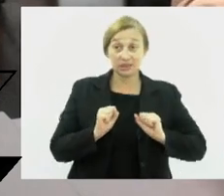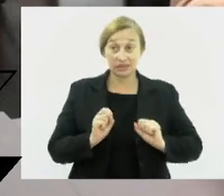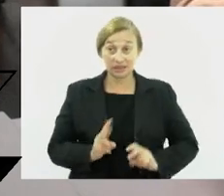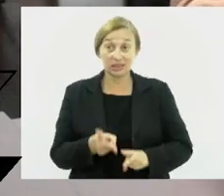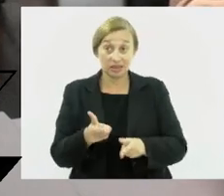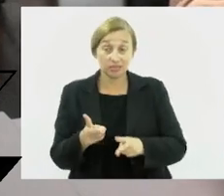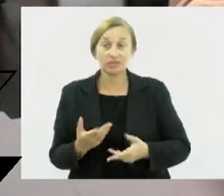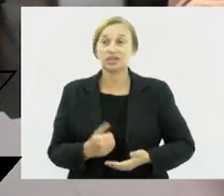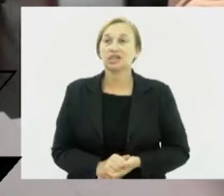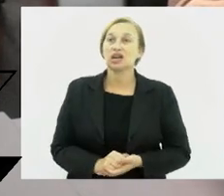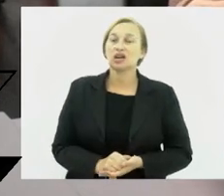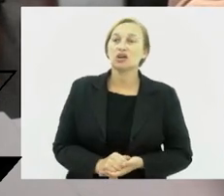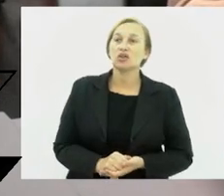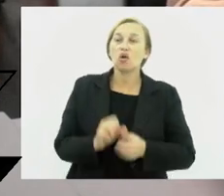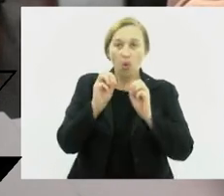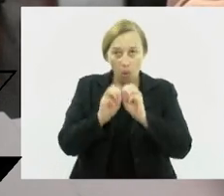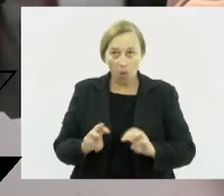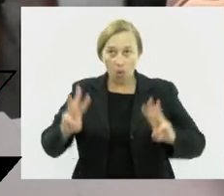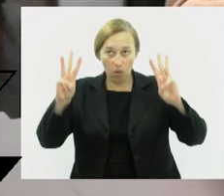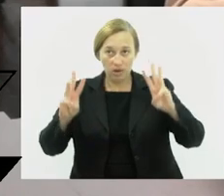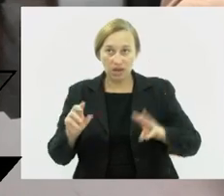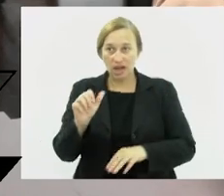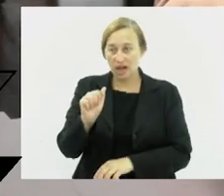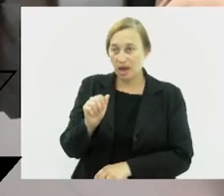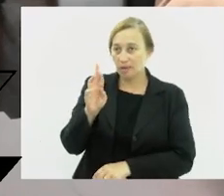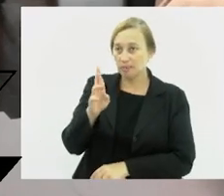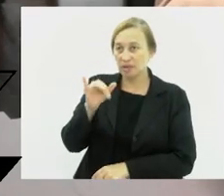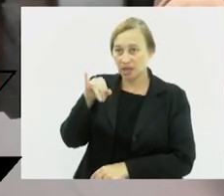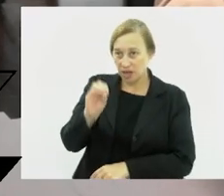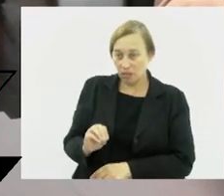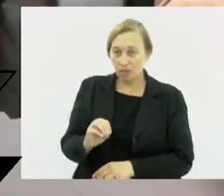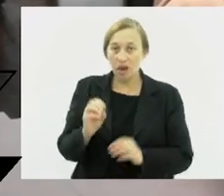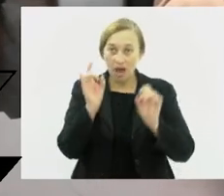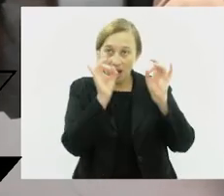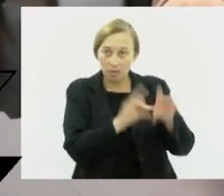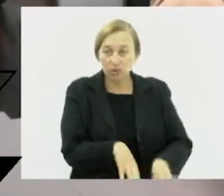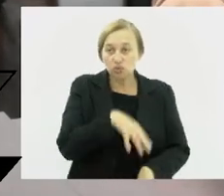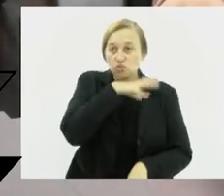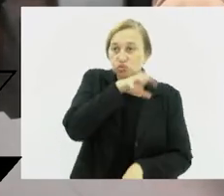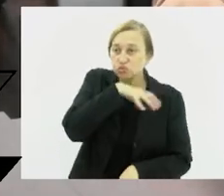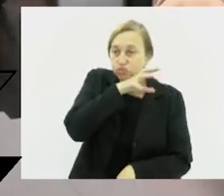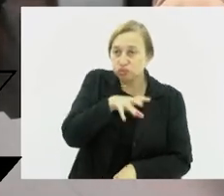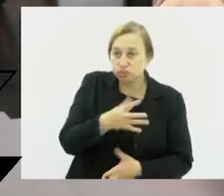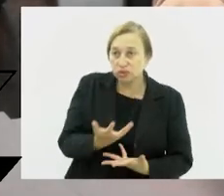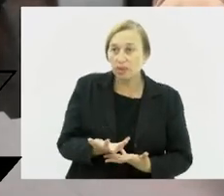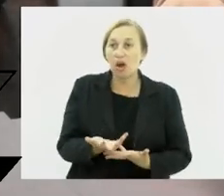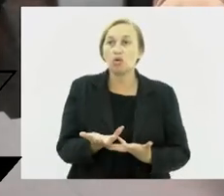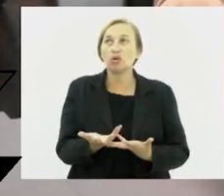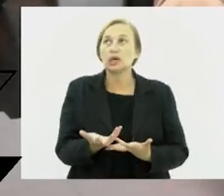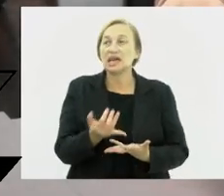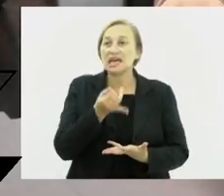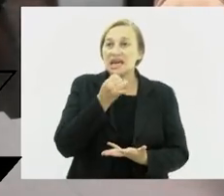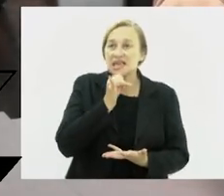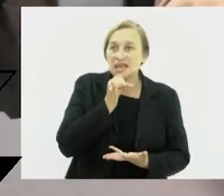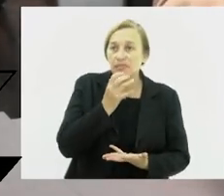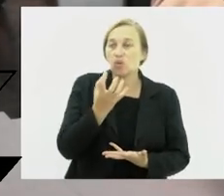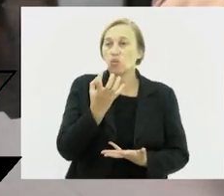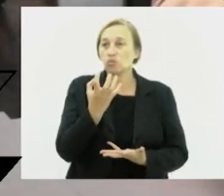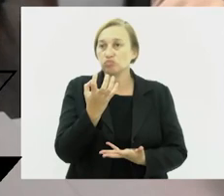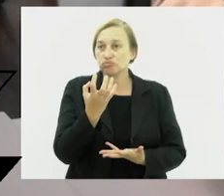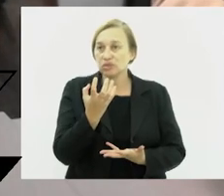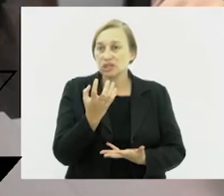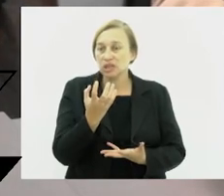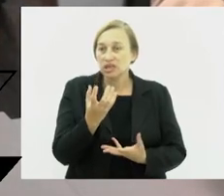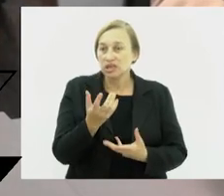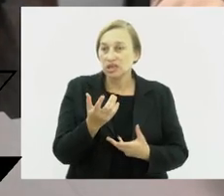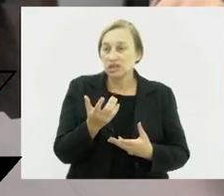fosse as ONGs, os abrigos, a situação de abandono de animal, de cão e gato, principalmente animal silvestre, animal doméstico, ela